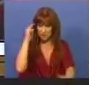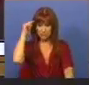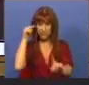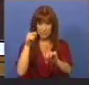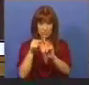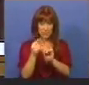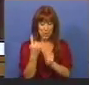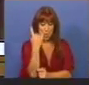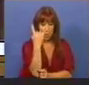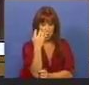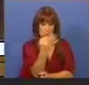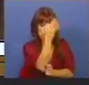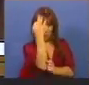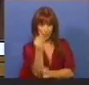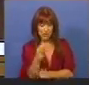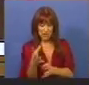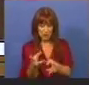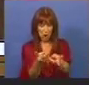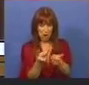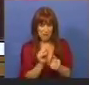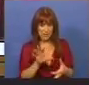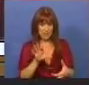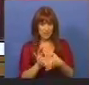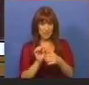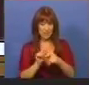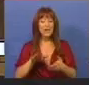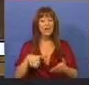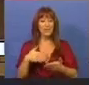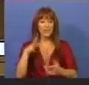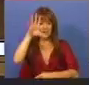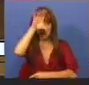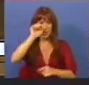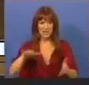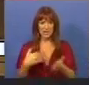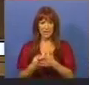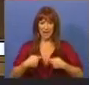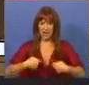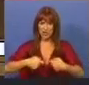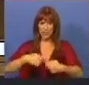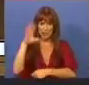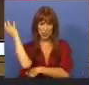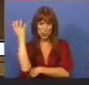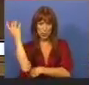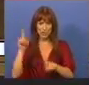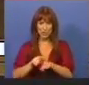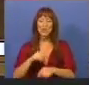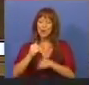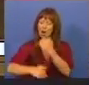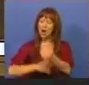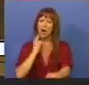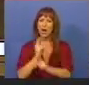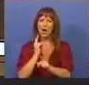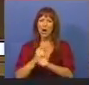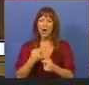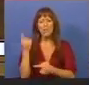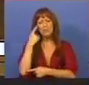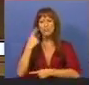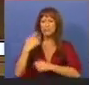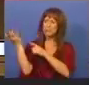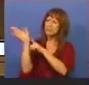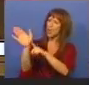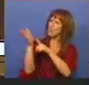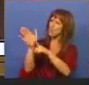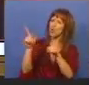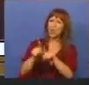de 1% do orçamento de Estado dedicado à despesa cultural continua a servir-nos de